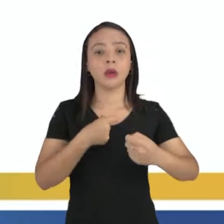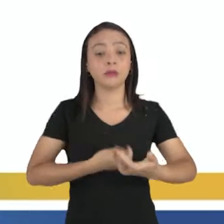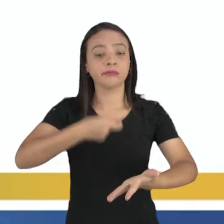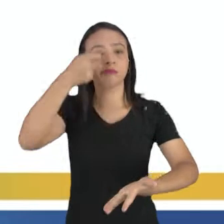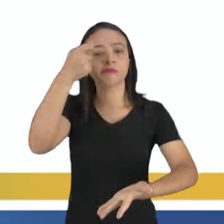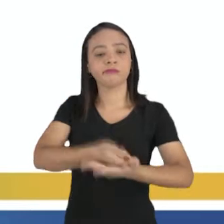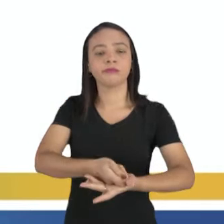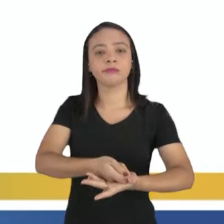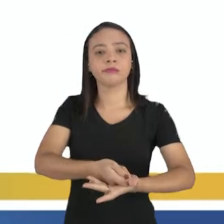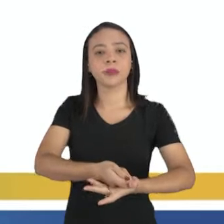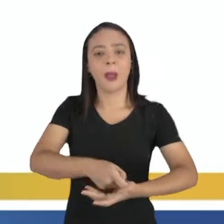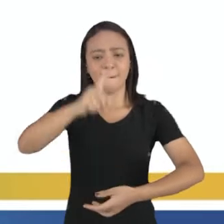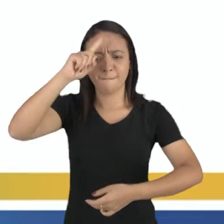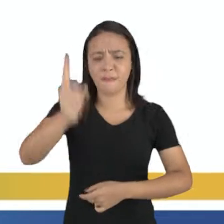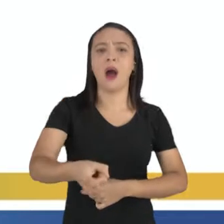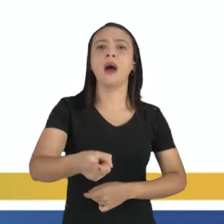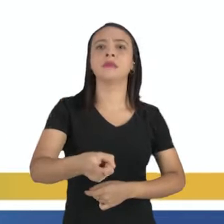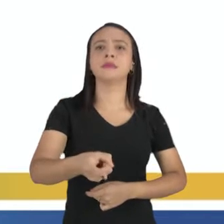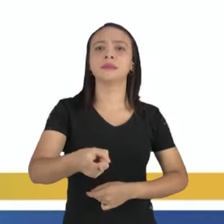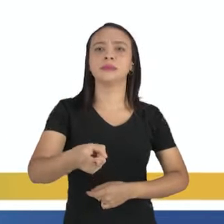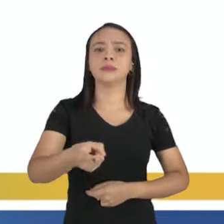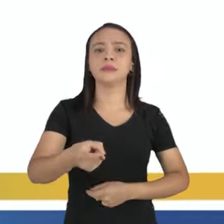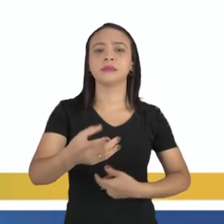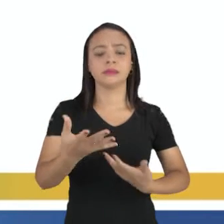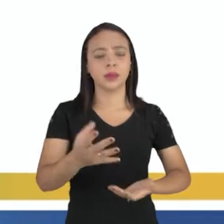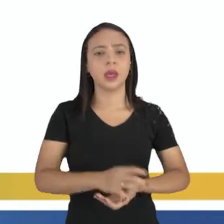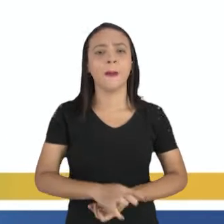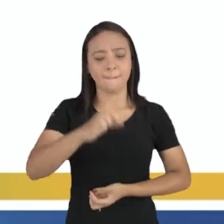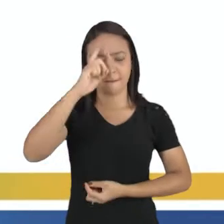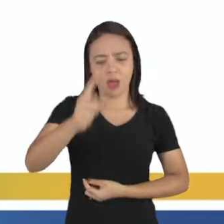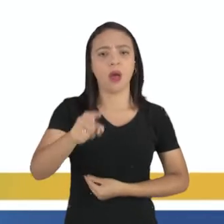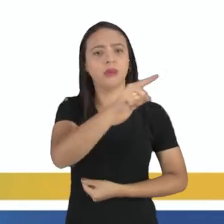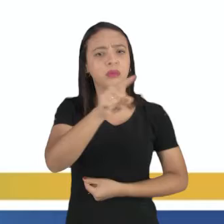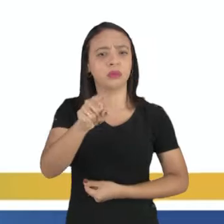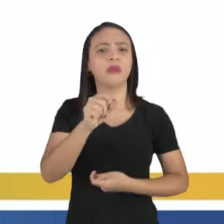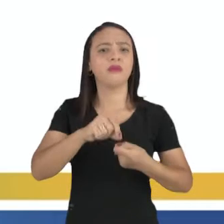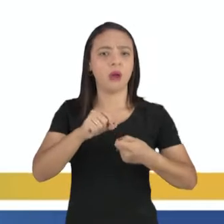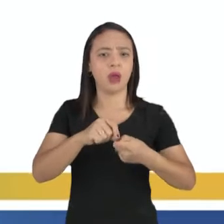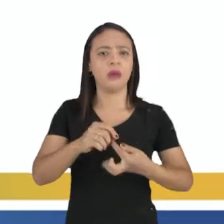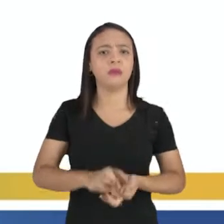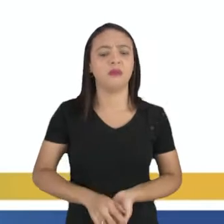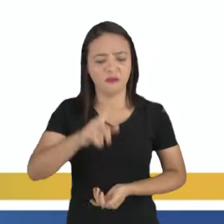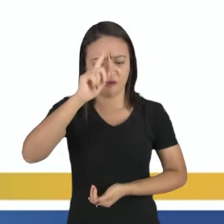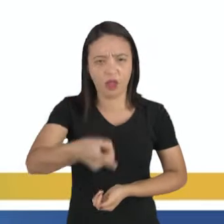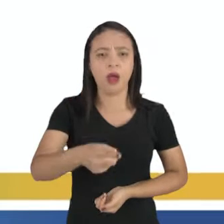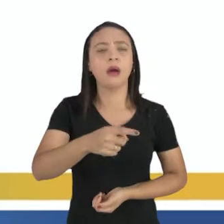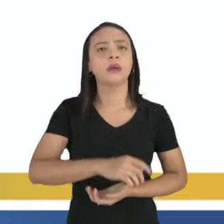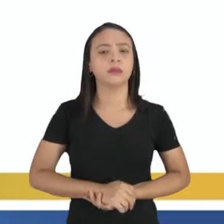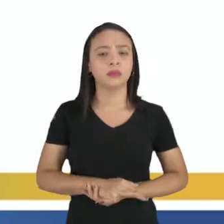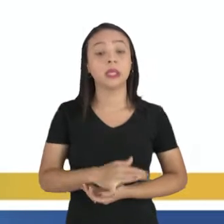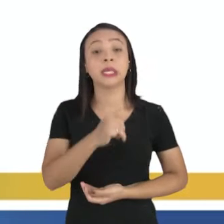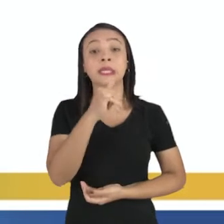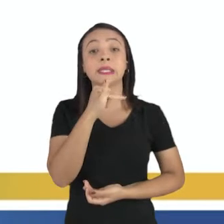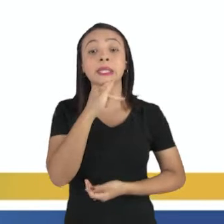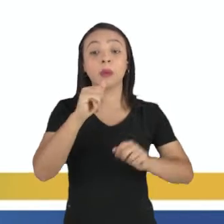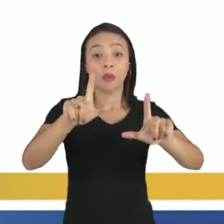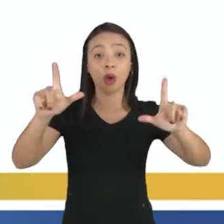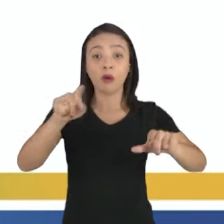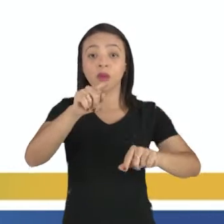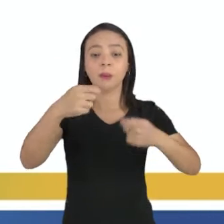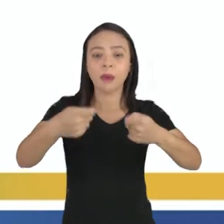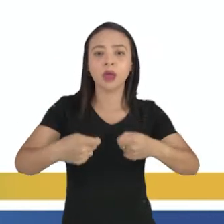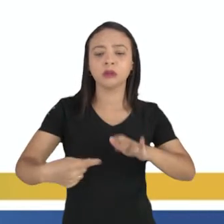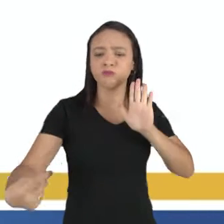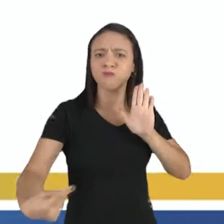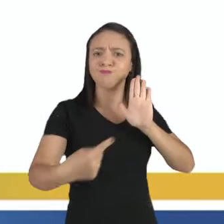O mandado é uma ordem. Ó. Ele está mandando você fazer alguma coisa. Faça. No caso lá do cartaz,